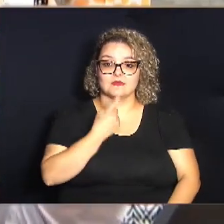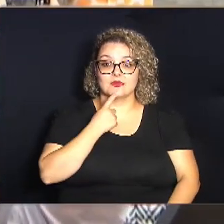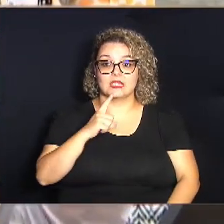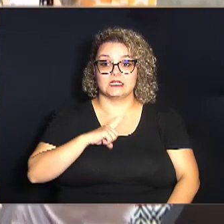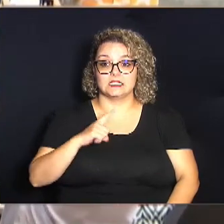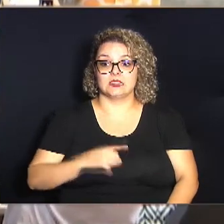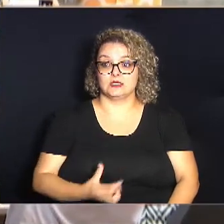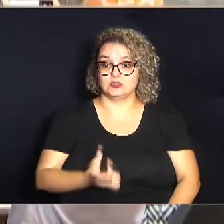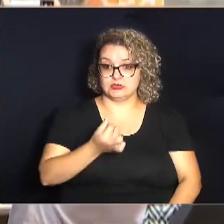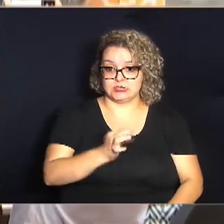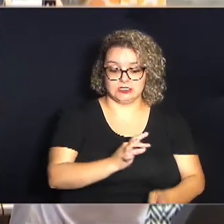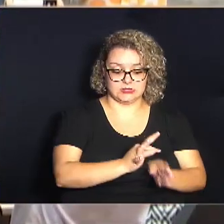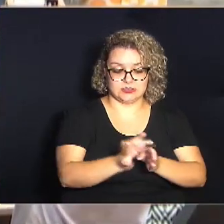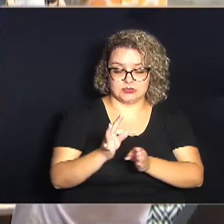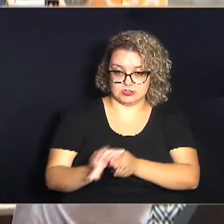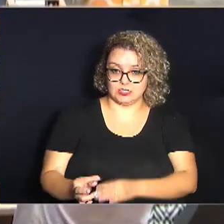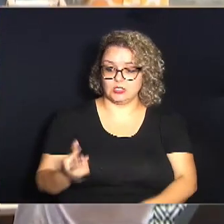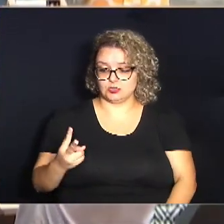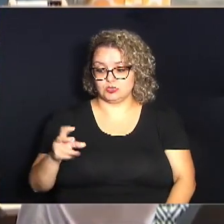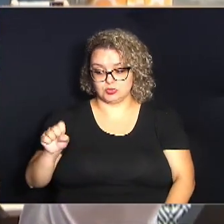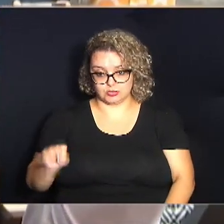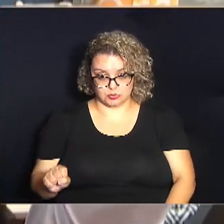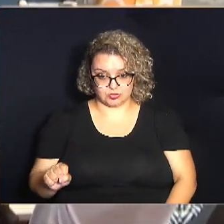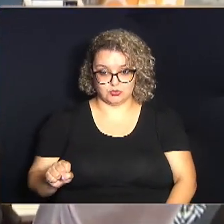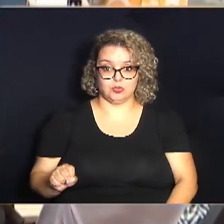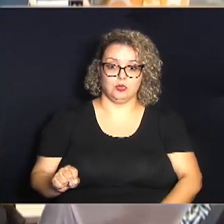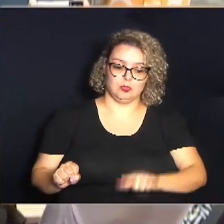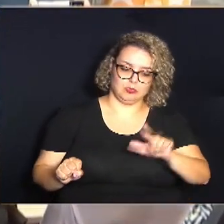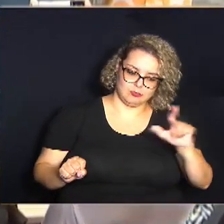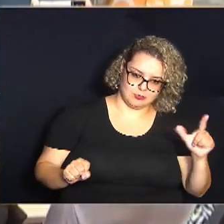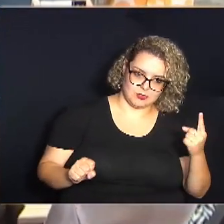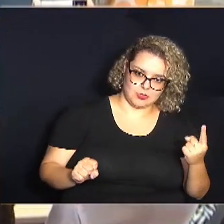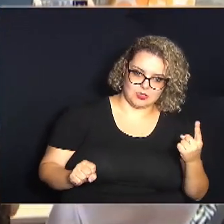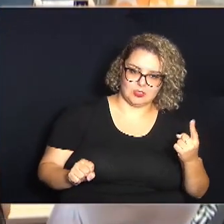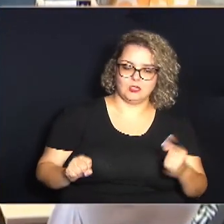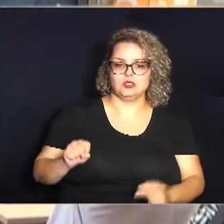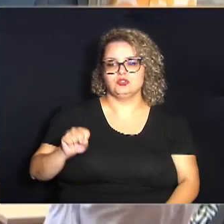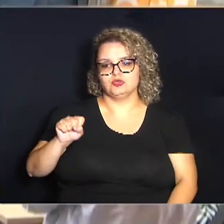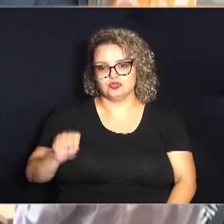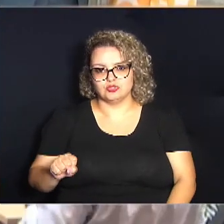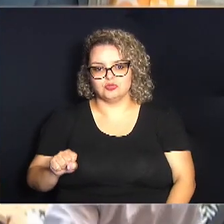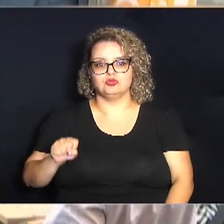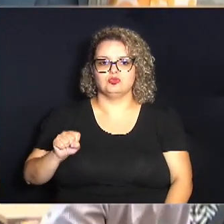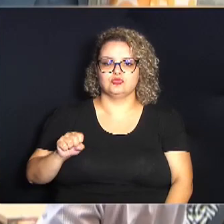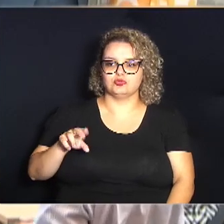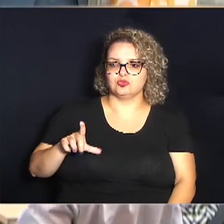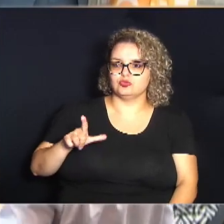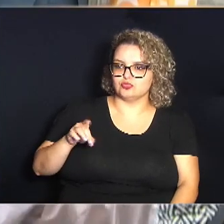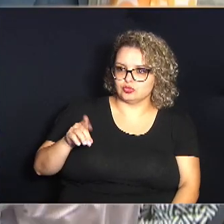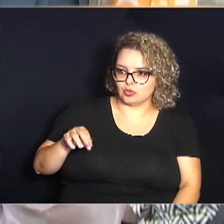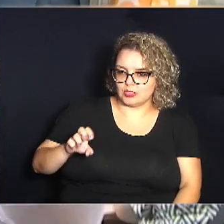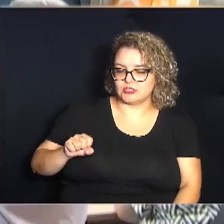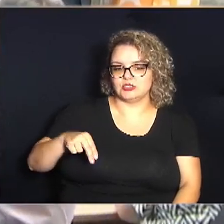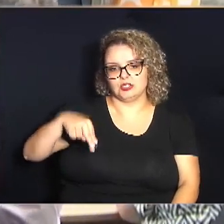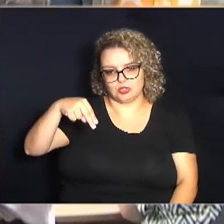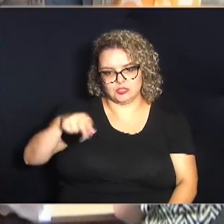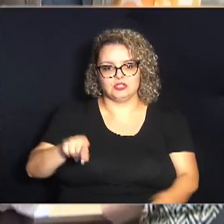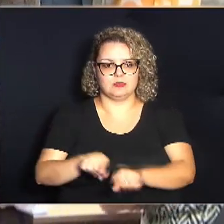6 conselhos, 2 na região sul, 1 na leste, na sul, na sudoeste, na norte e na noroeste.